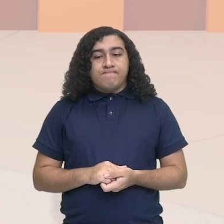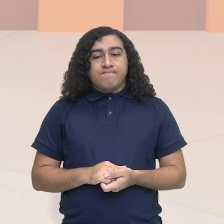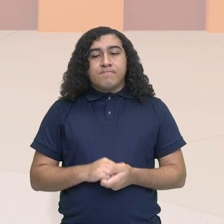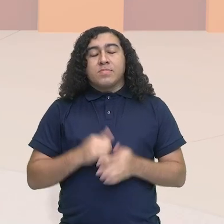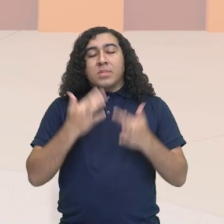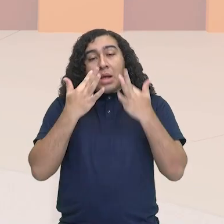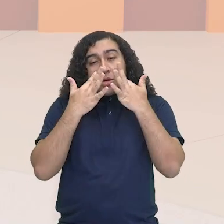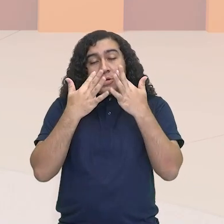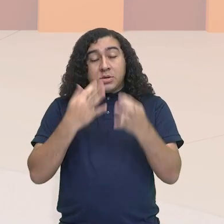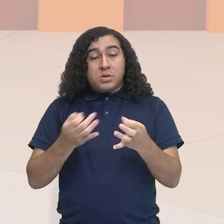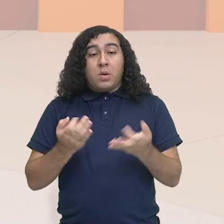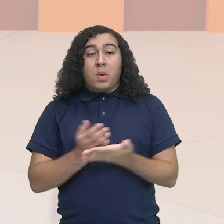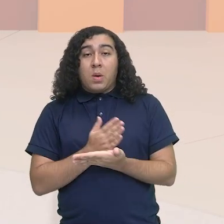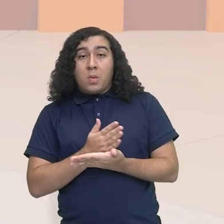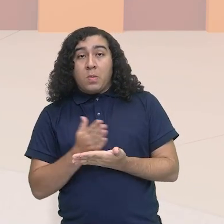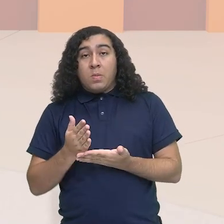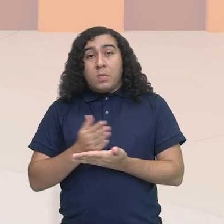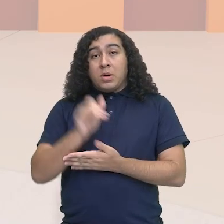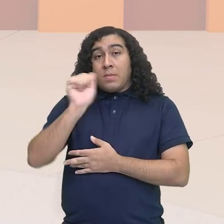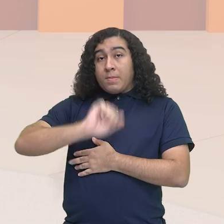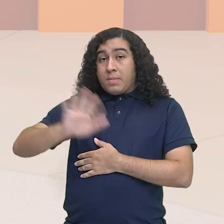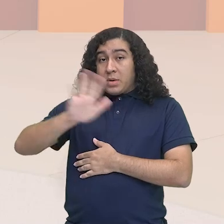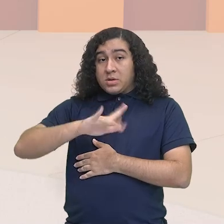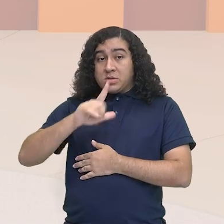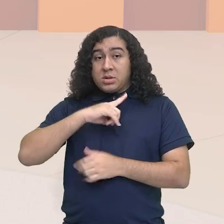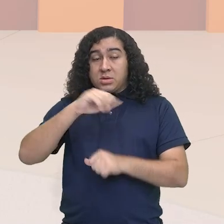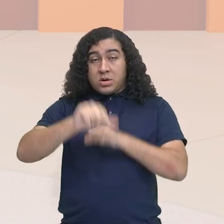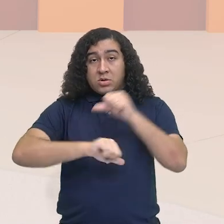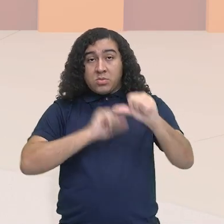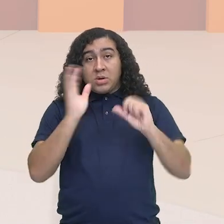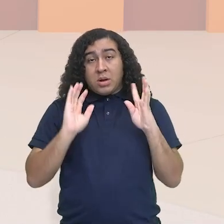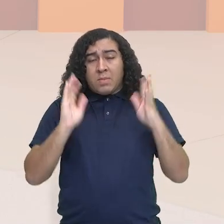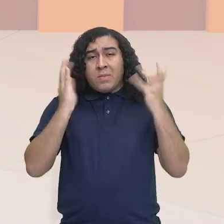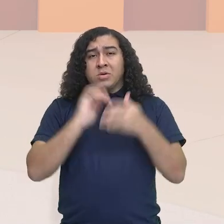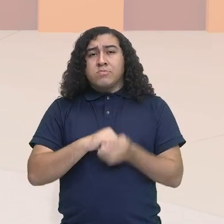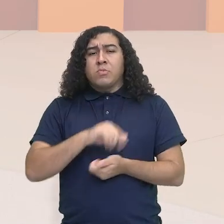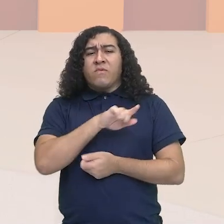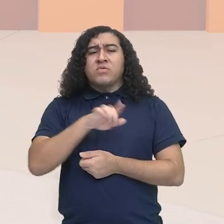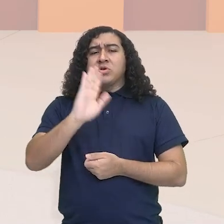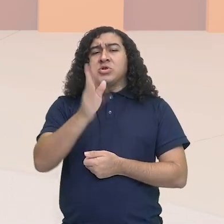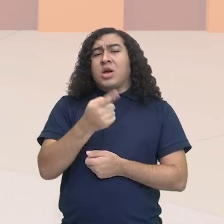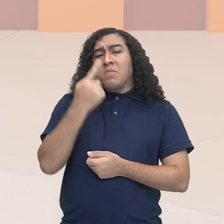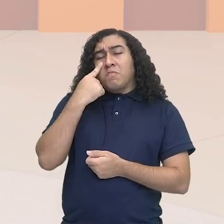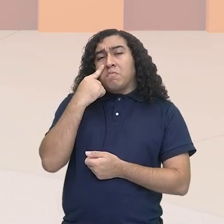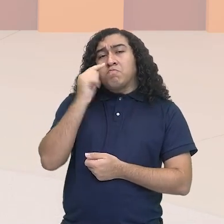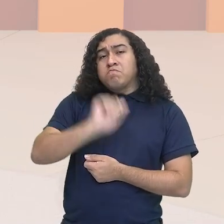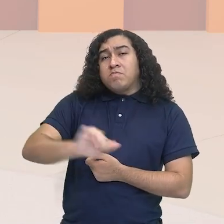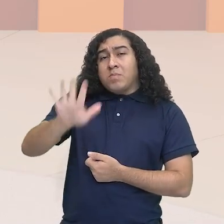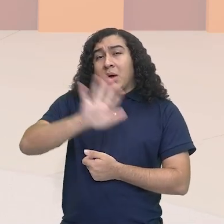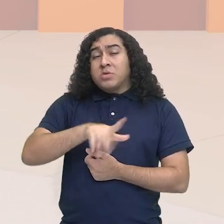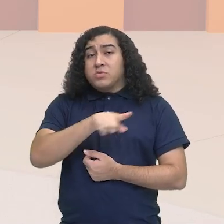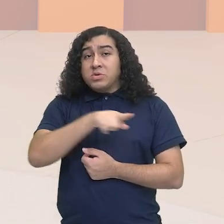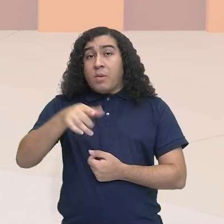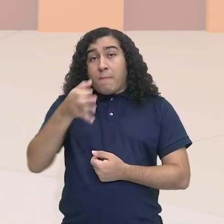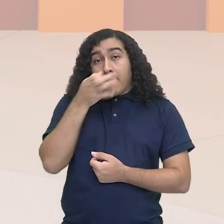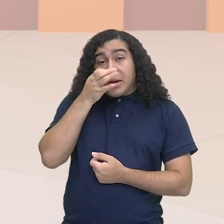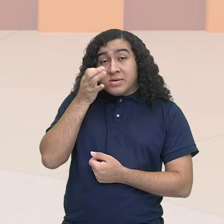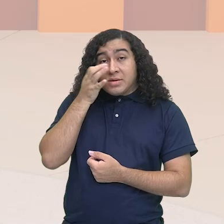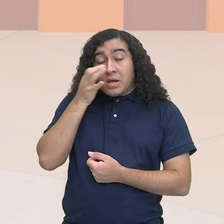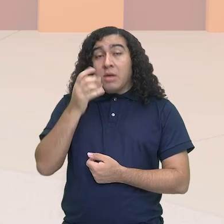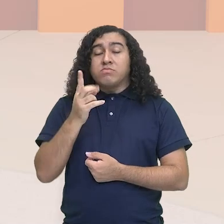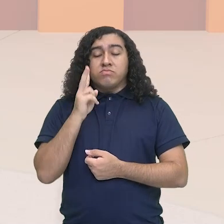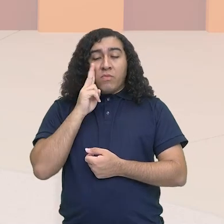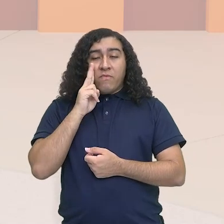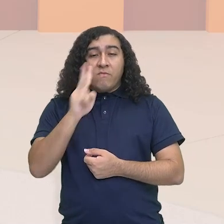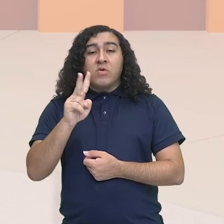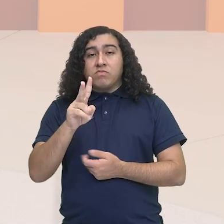algumas imagens de mudanças climáticas. Vocês já viram algumas dessas imagens? Já presenciaram aí como